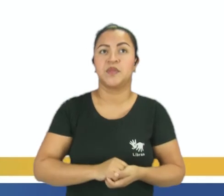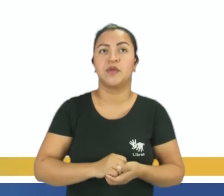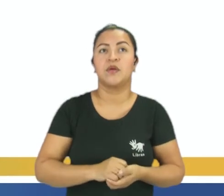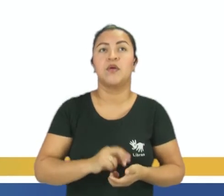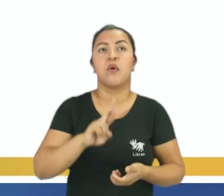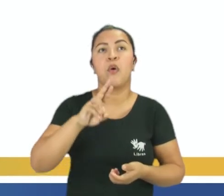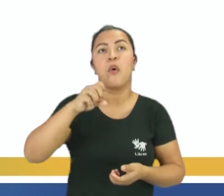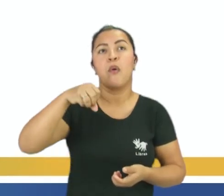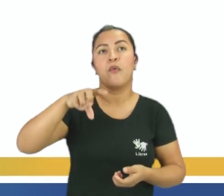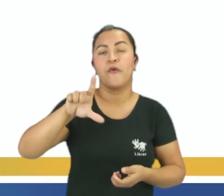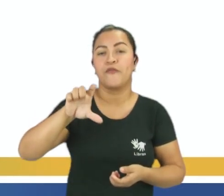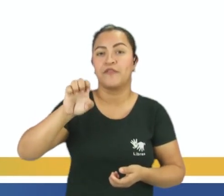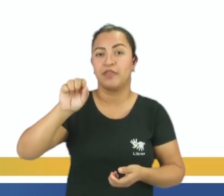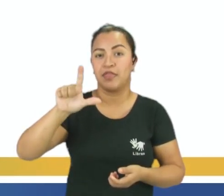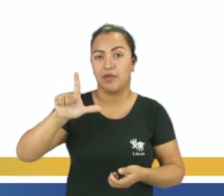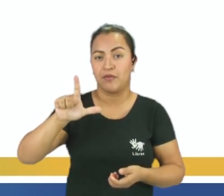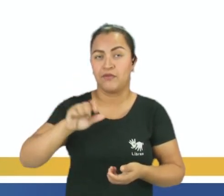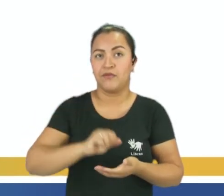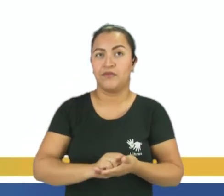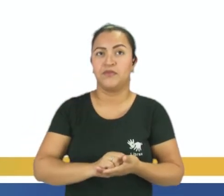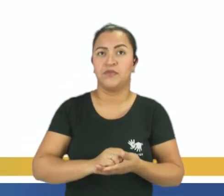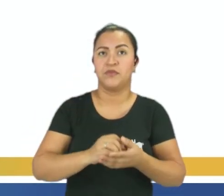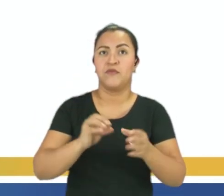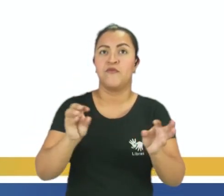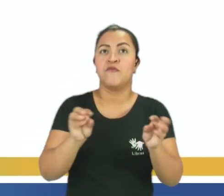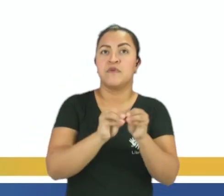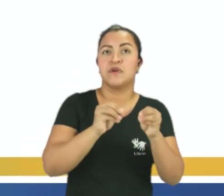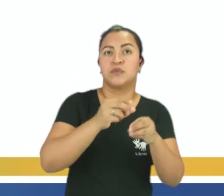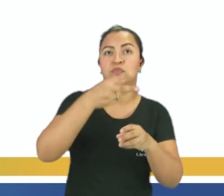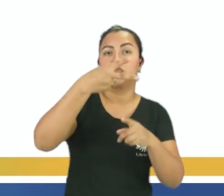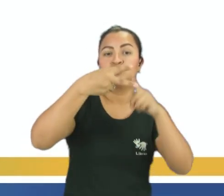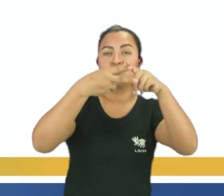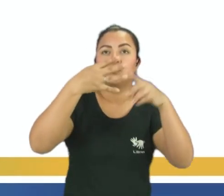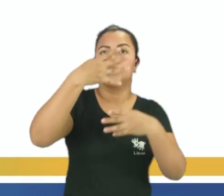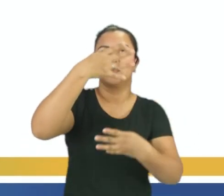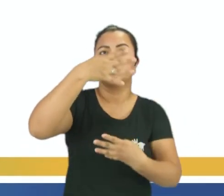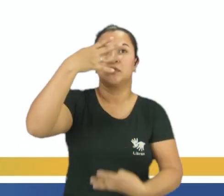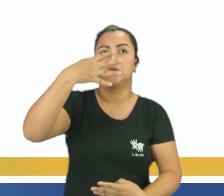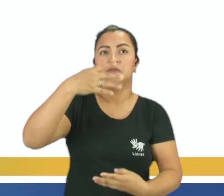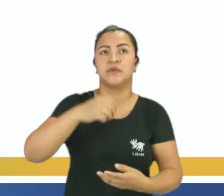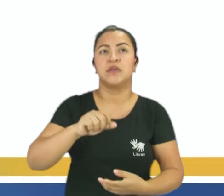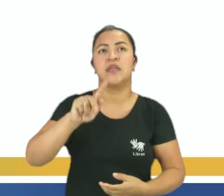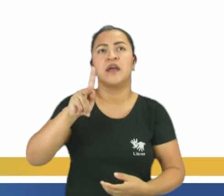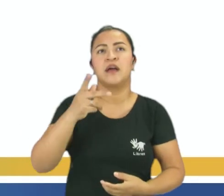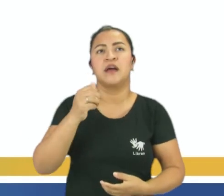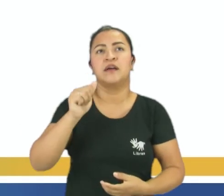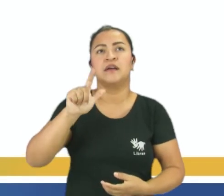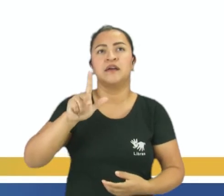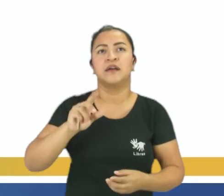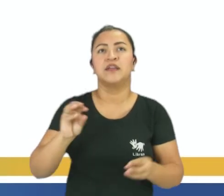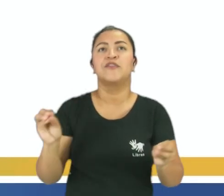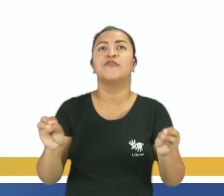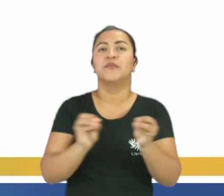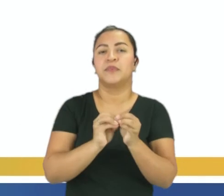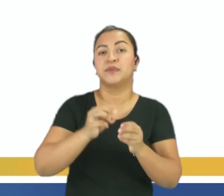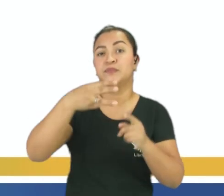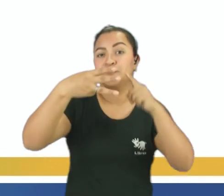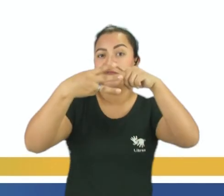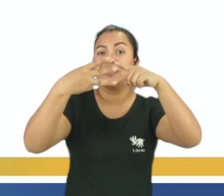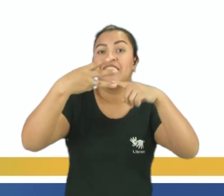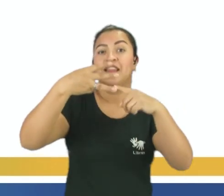Rondel, formado por 2 quadras e 1 quintilha, e o haikai, formado por 1 terceto.